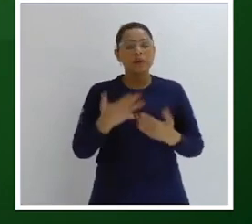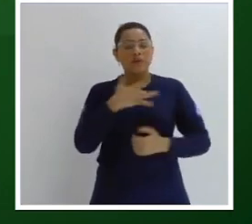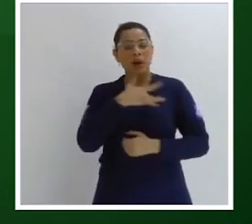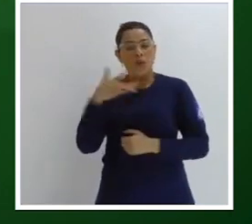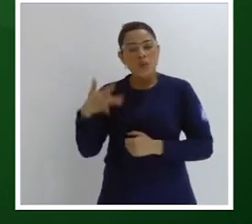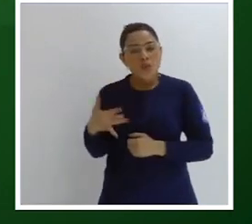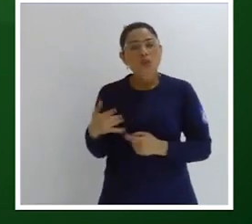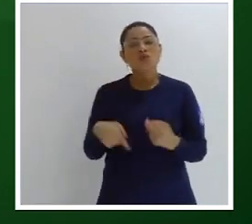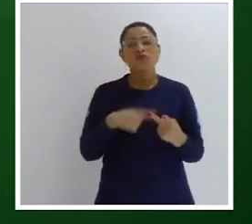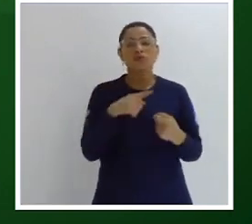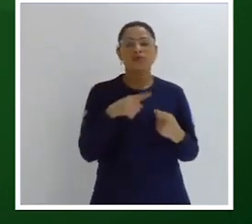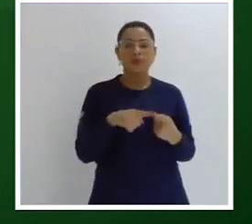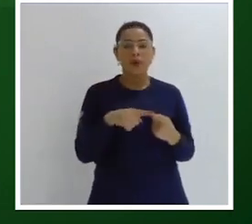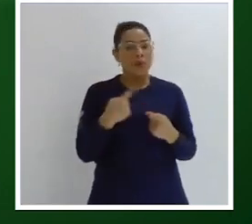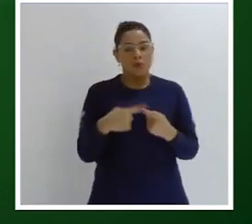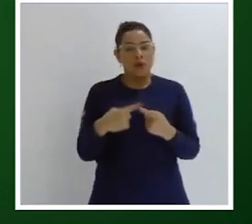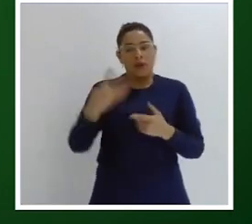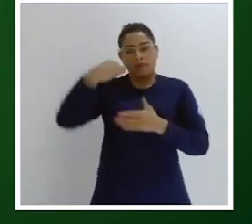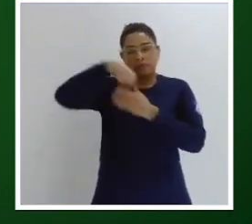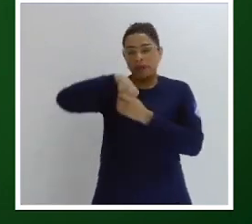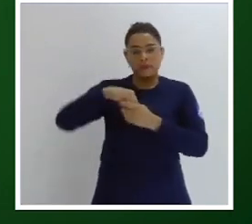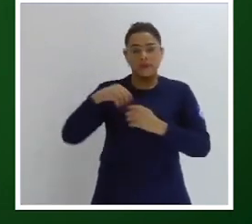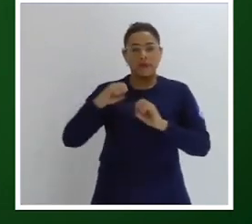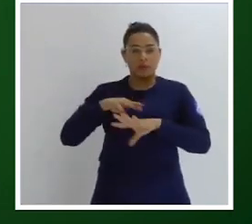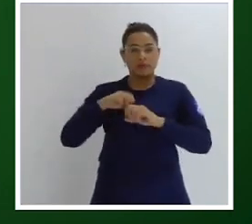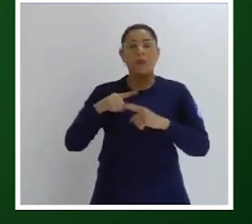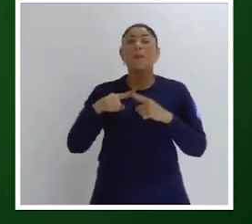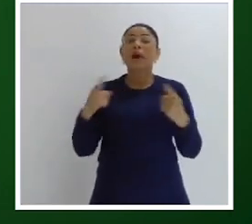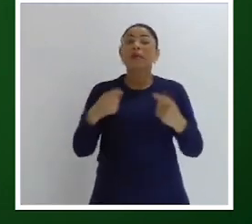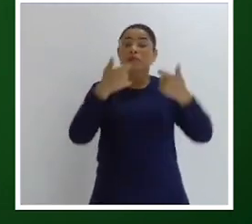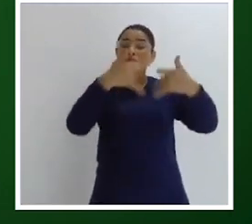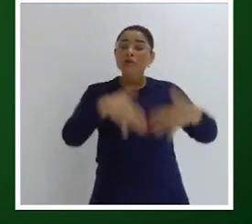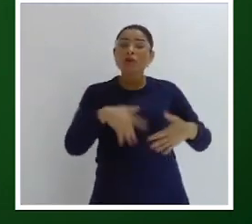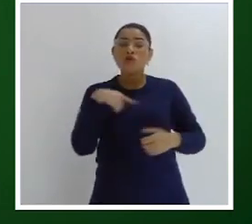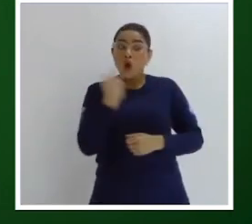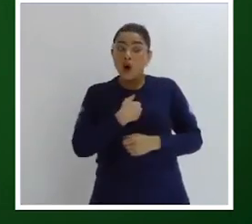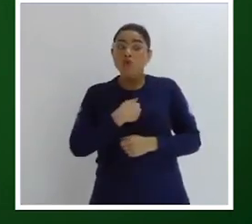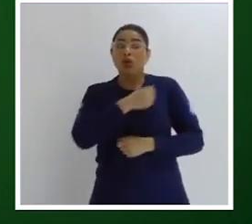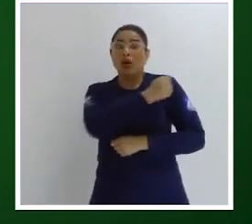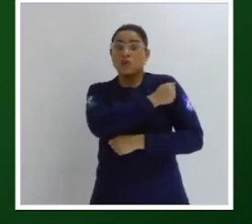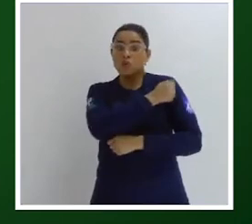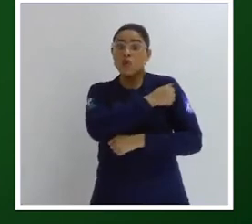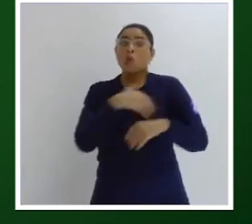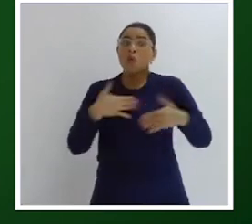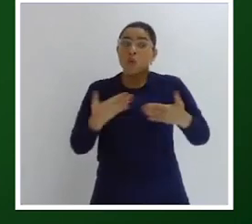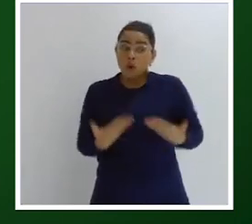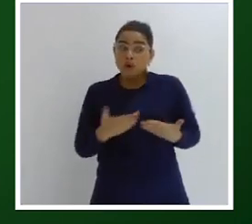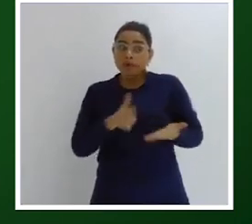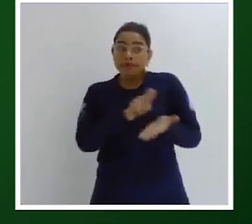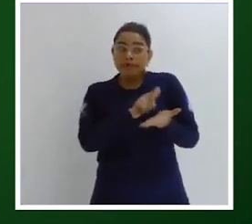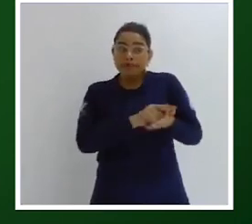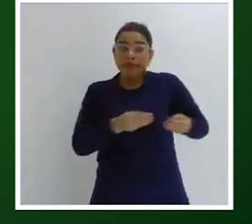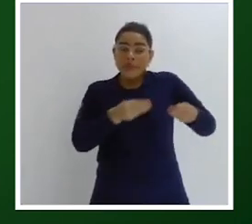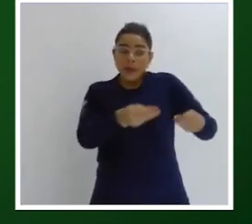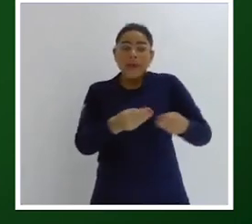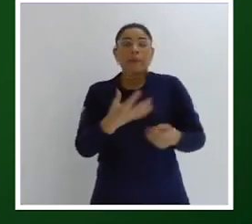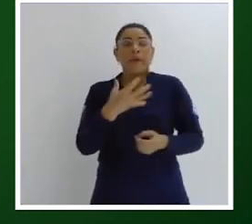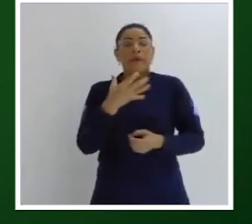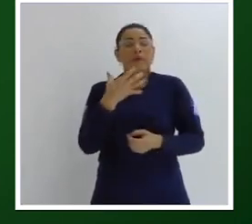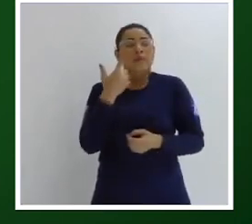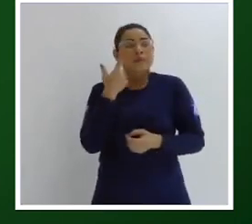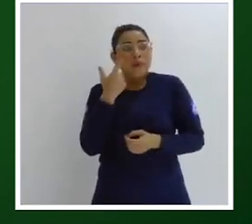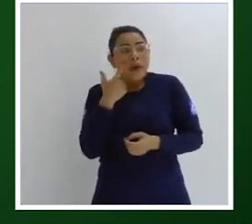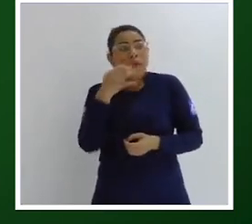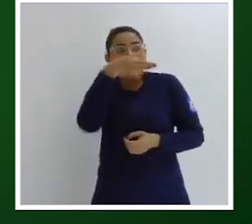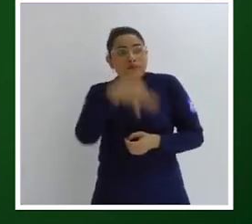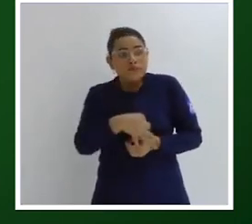porque ela não é da educação mas a gente diz olha os nossos alunos quando forem encaminhamento tem como ser um pouco mais célere e